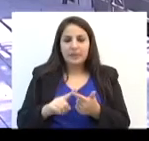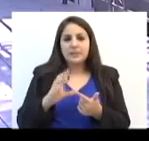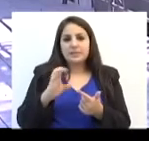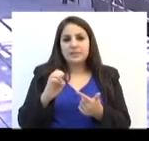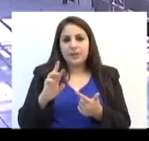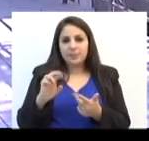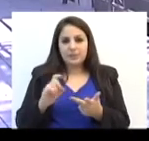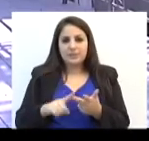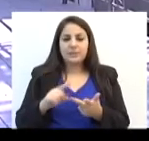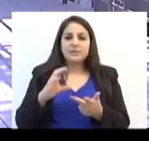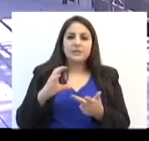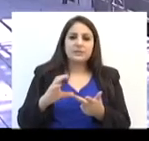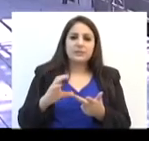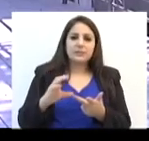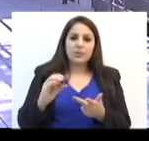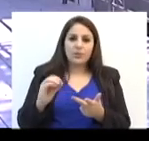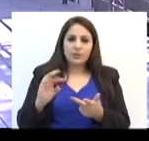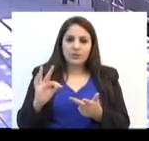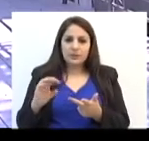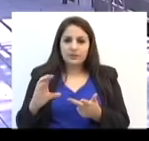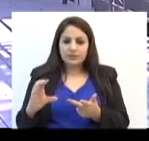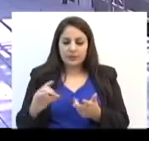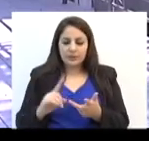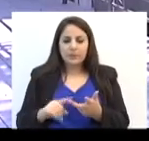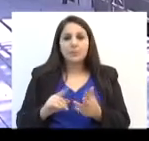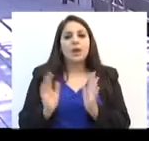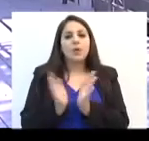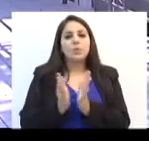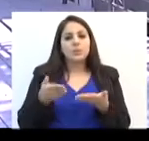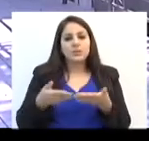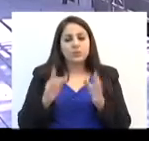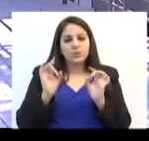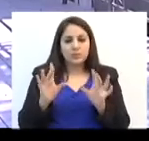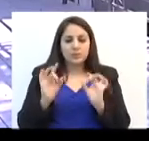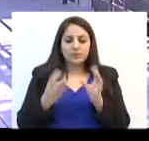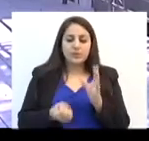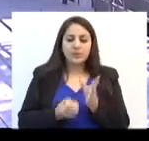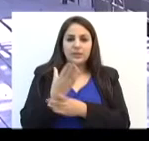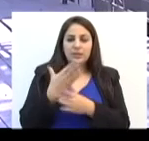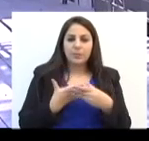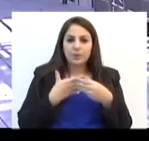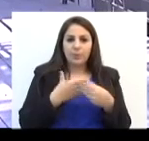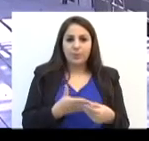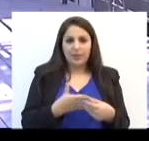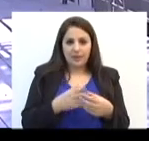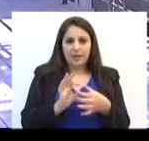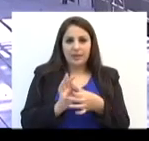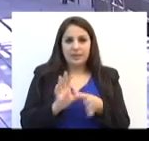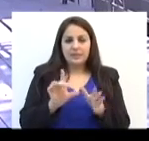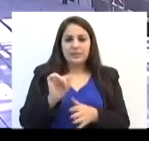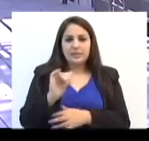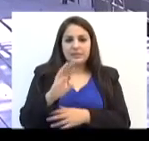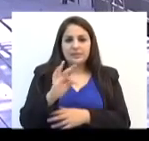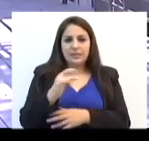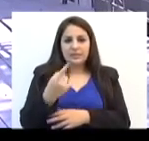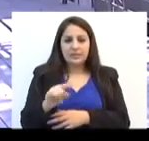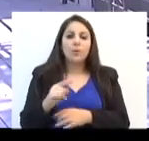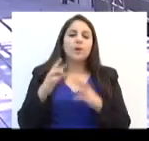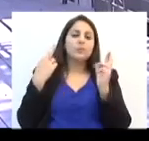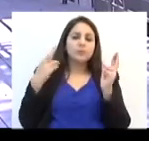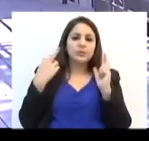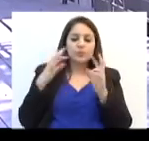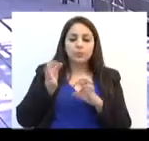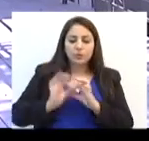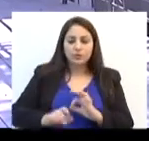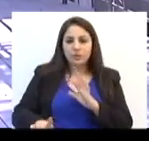COTC, COPNR e ainda pela comissão especial criada para acompanhar a licitação. A expectativa é de que o